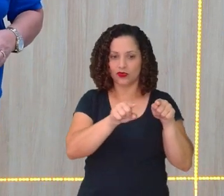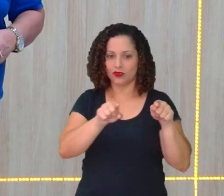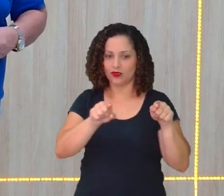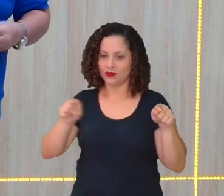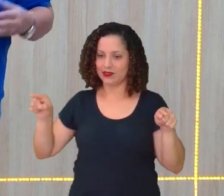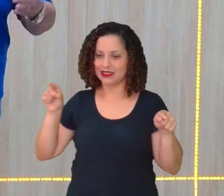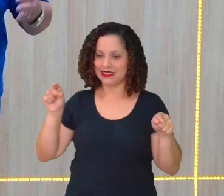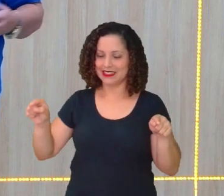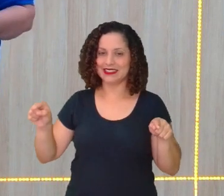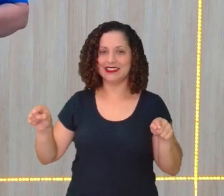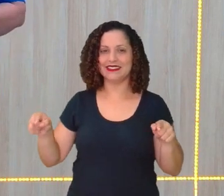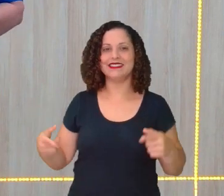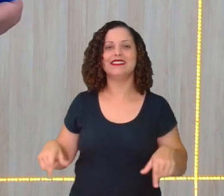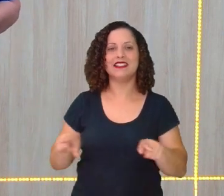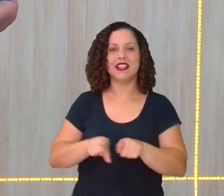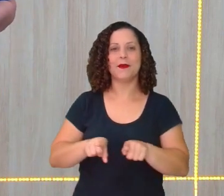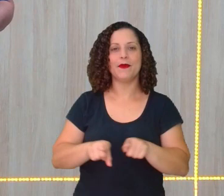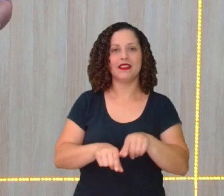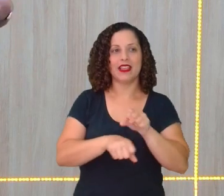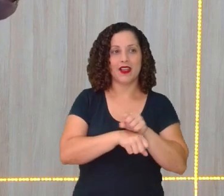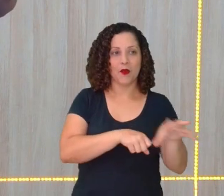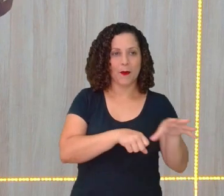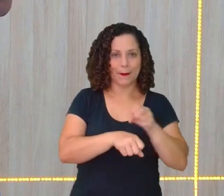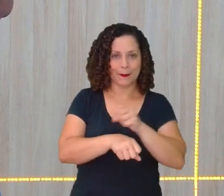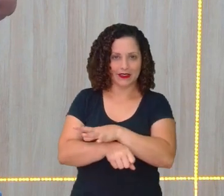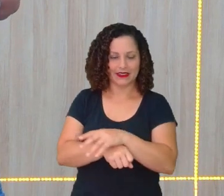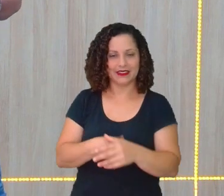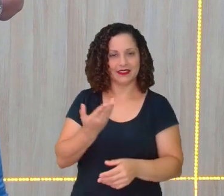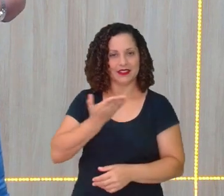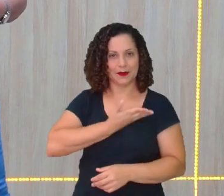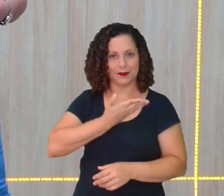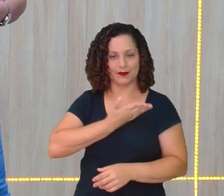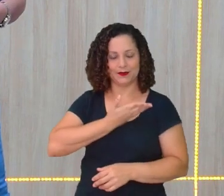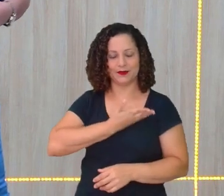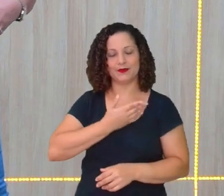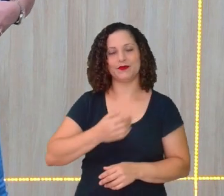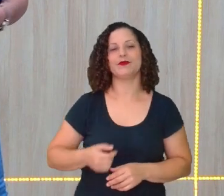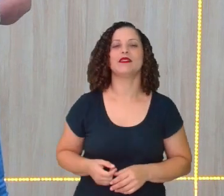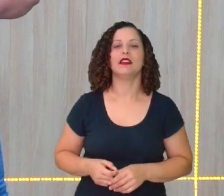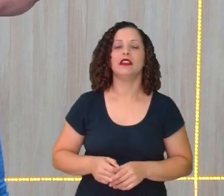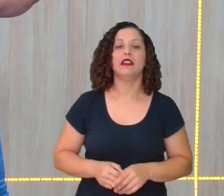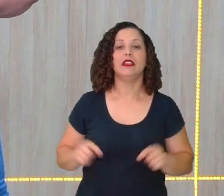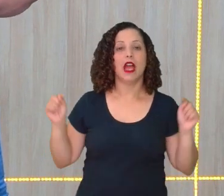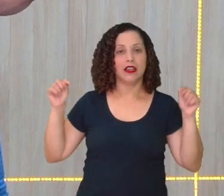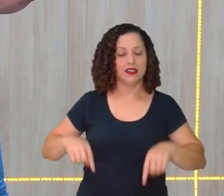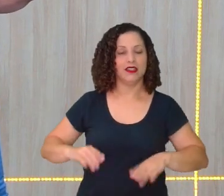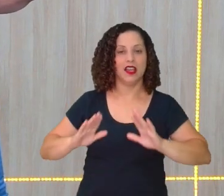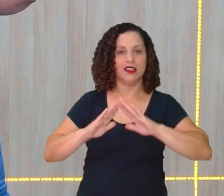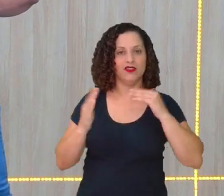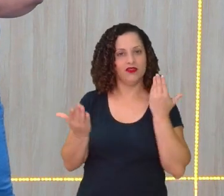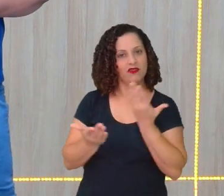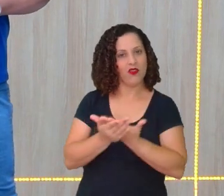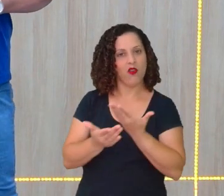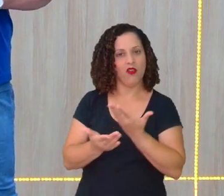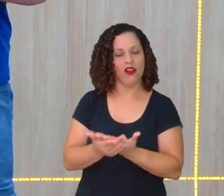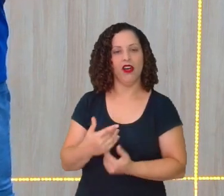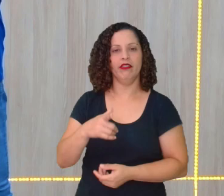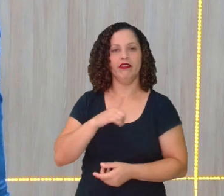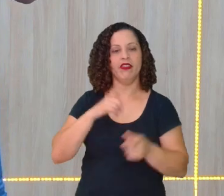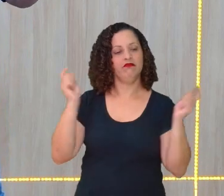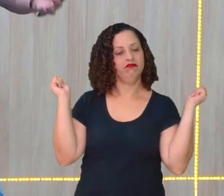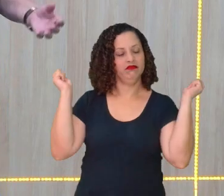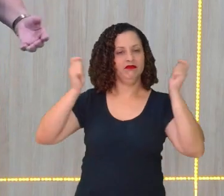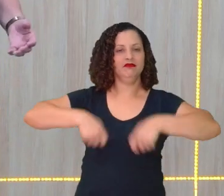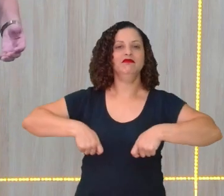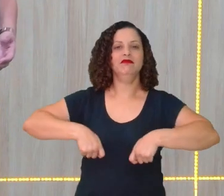rever. Indiquem para os colegas de vocês. E para que a nossa escola, né, ela tenha maior, vamos dizer assim,